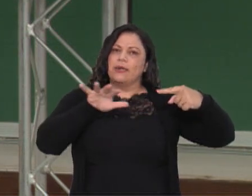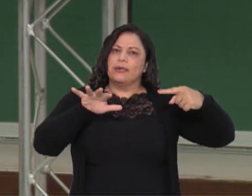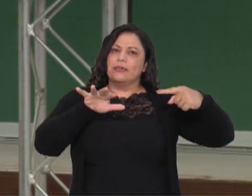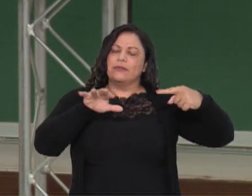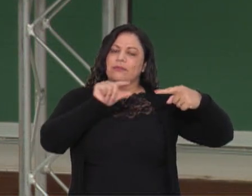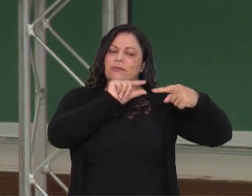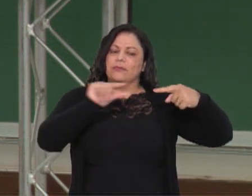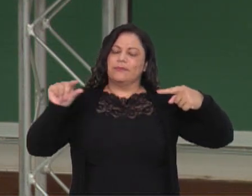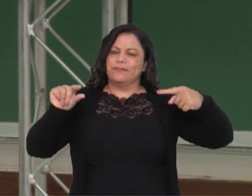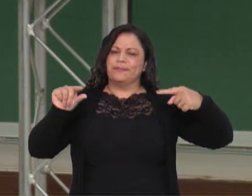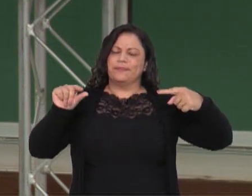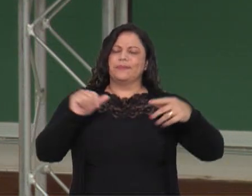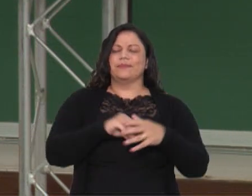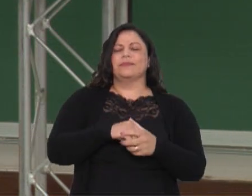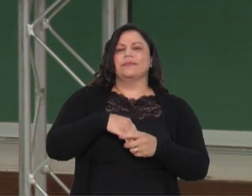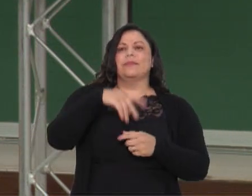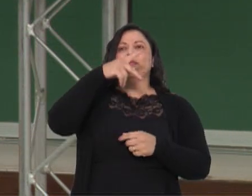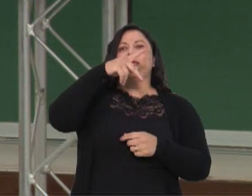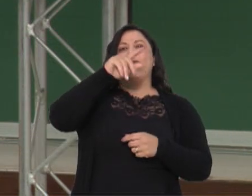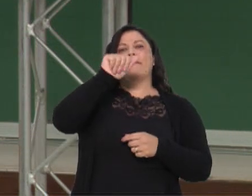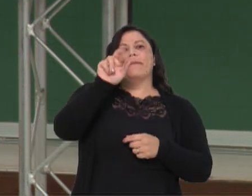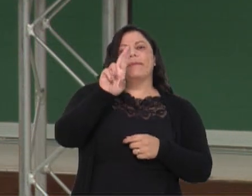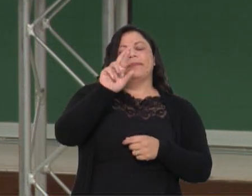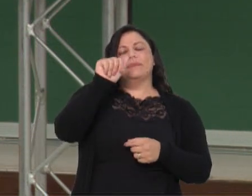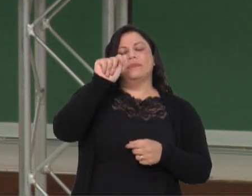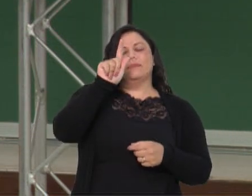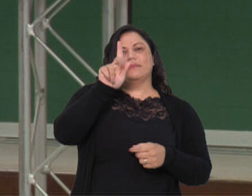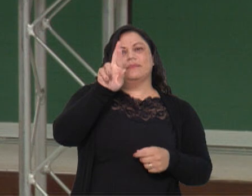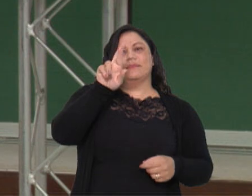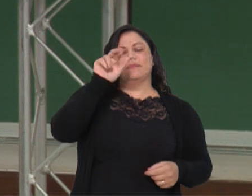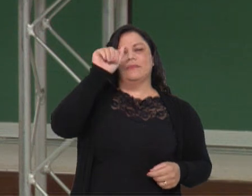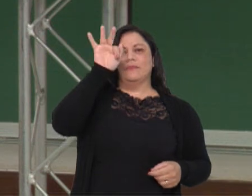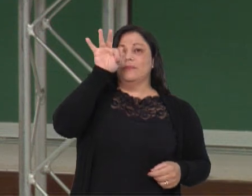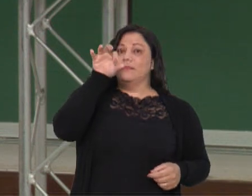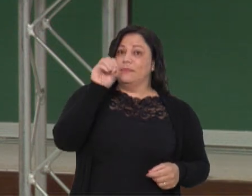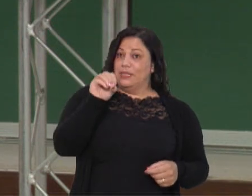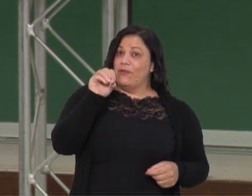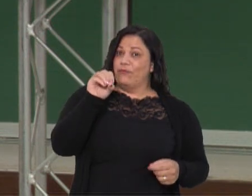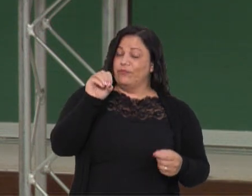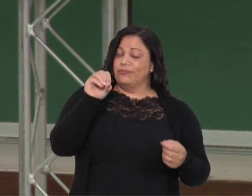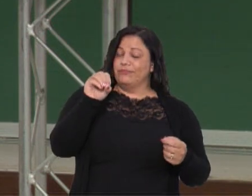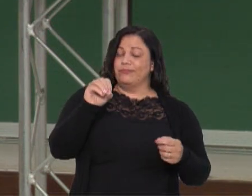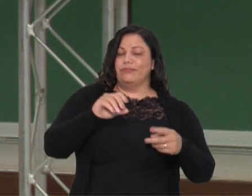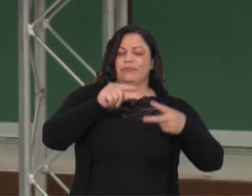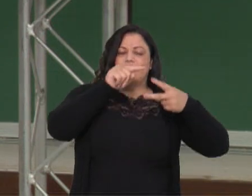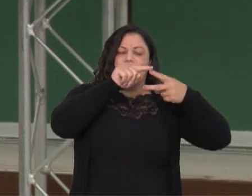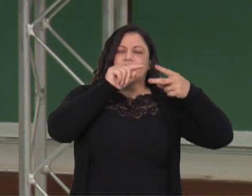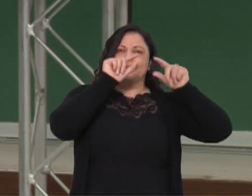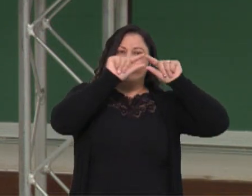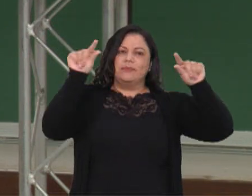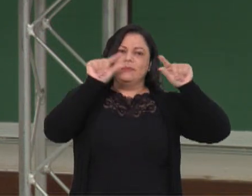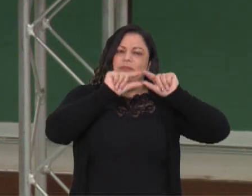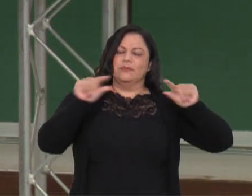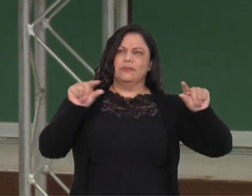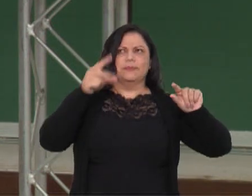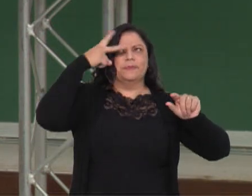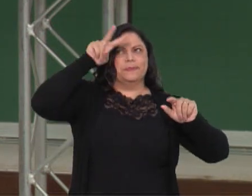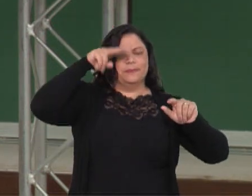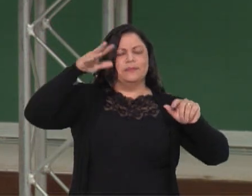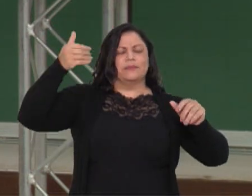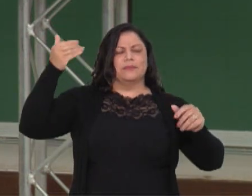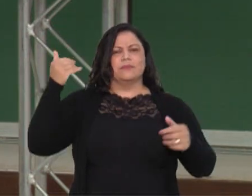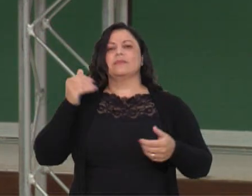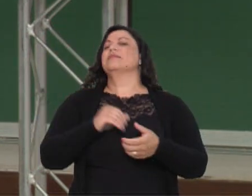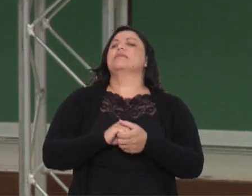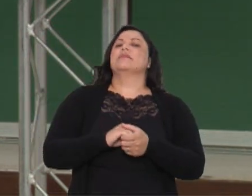é um pouco mais complexo, tá? Geralmente o parágrafo ele tem 2 períodos, mas assim vamos lembrar. Então, quando